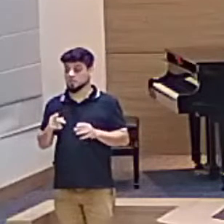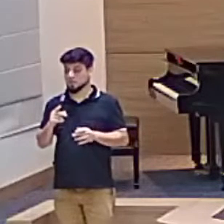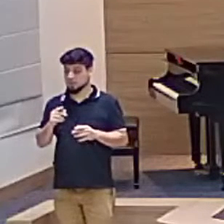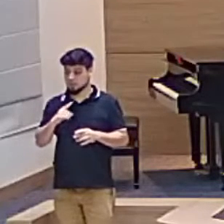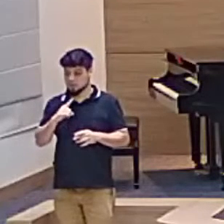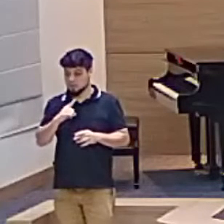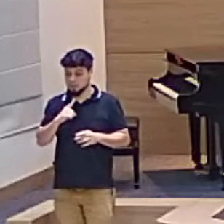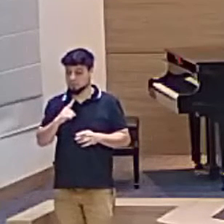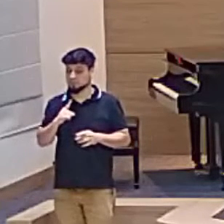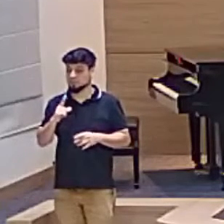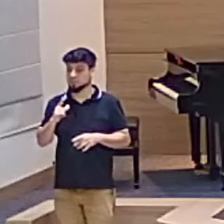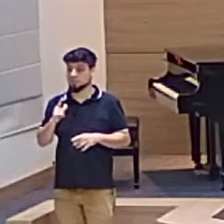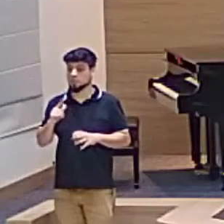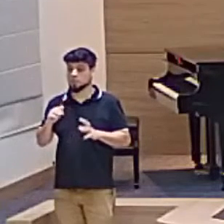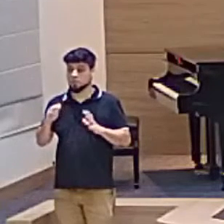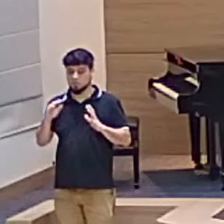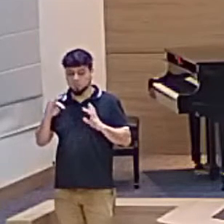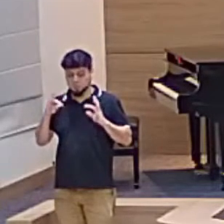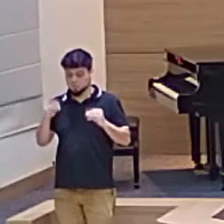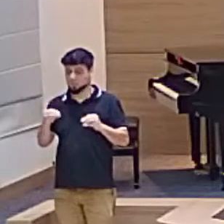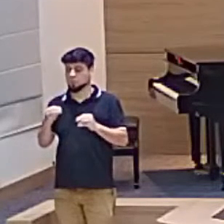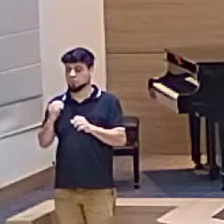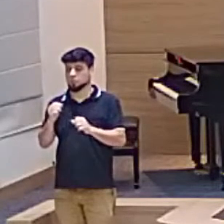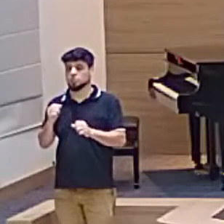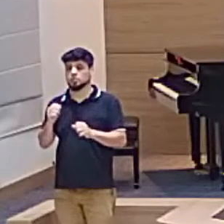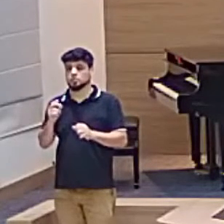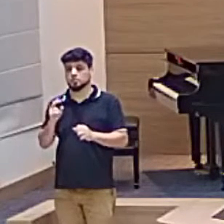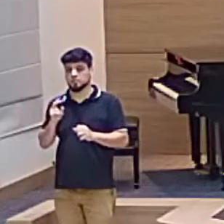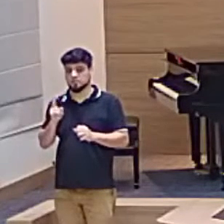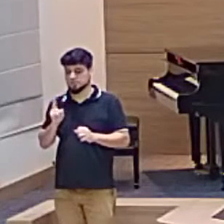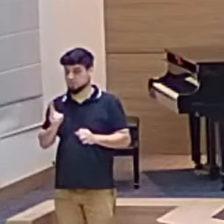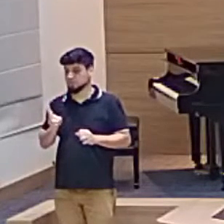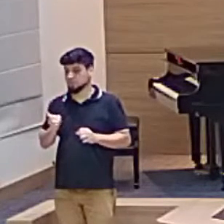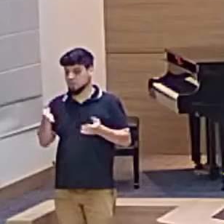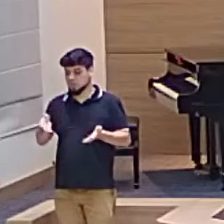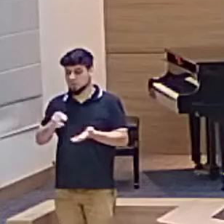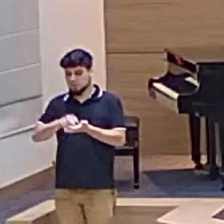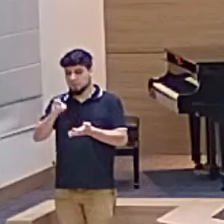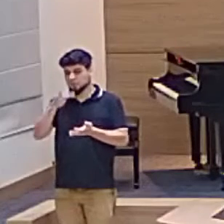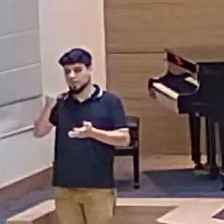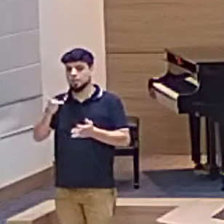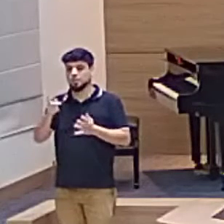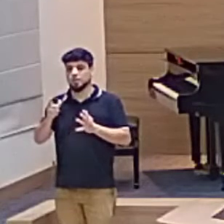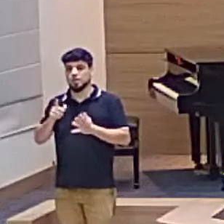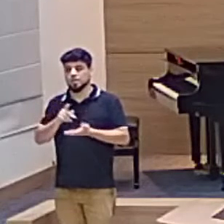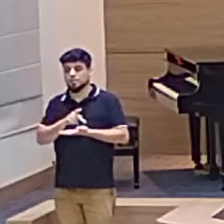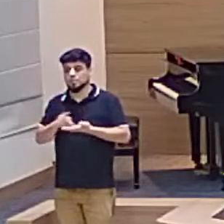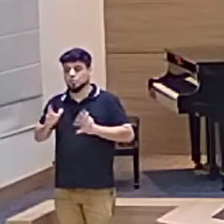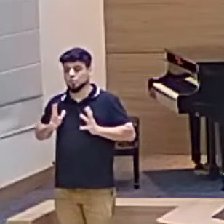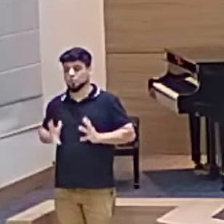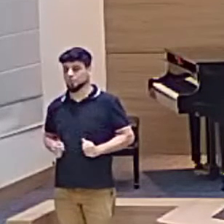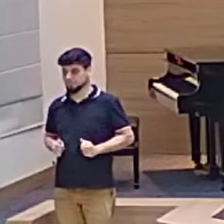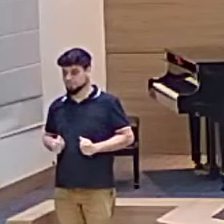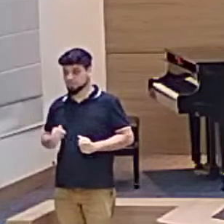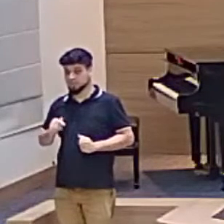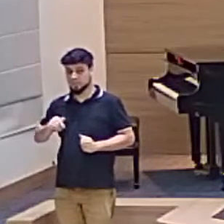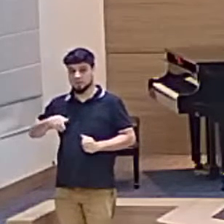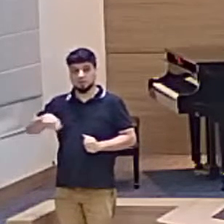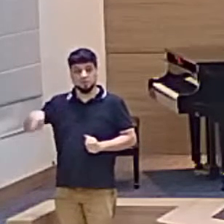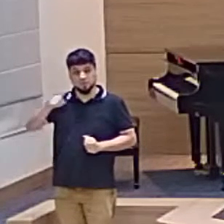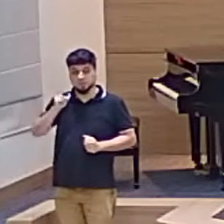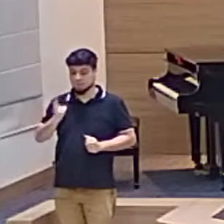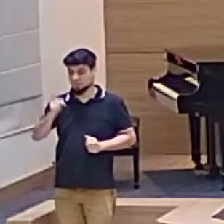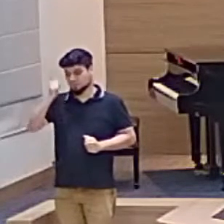todas as esferas é que Normalmente quando a gente fala de Pureza hoje pela manhã eu falava sobre isso a gente já associa é de intencionalmente